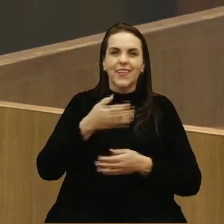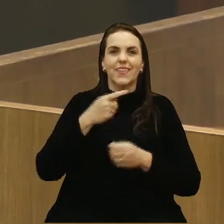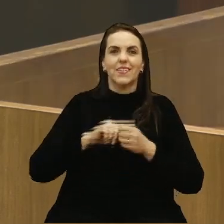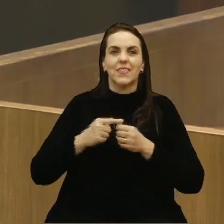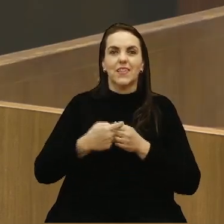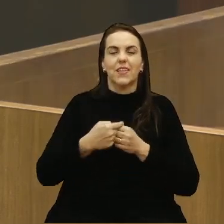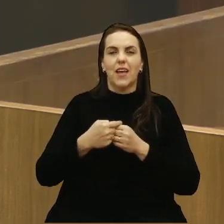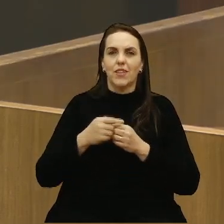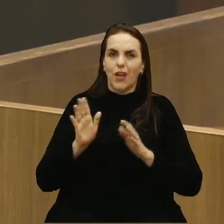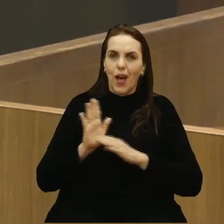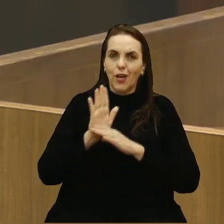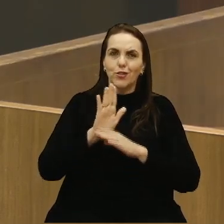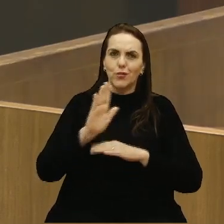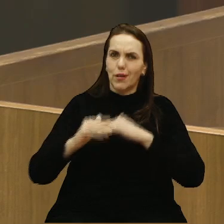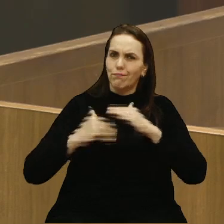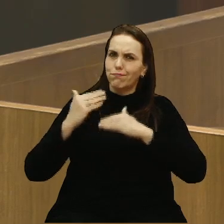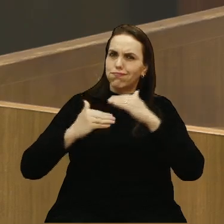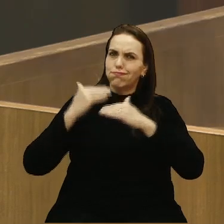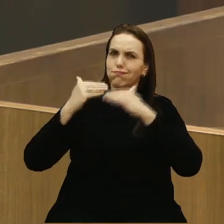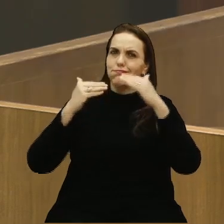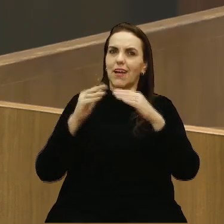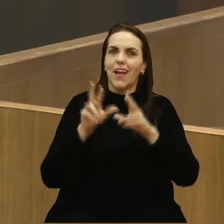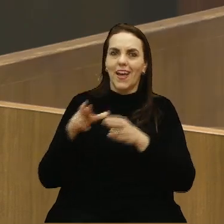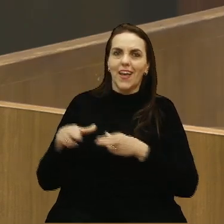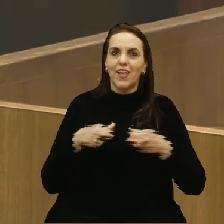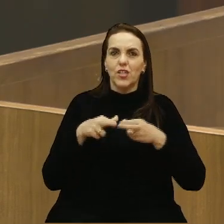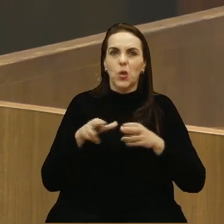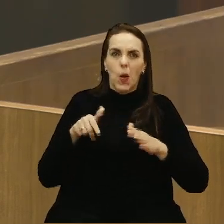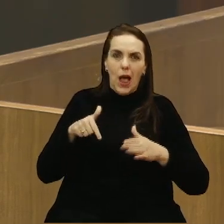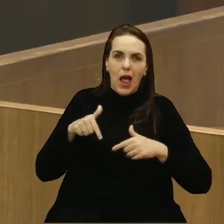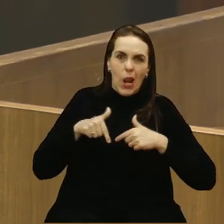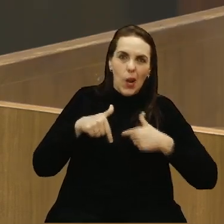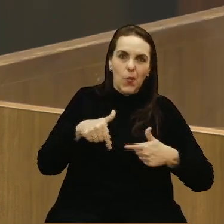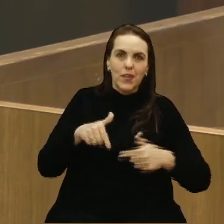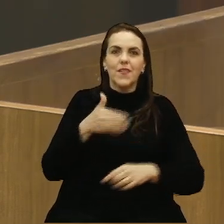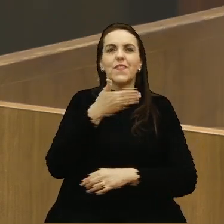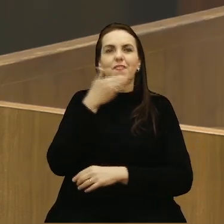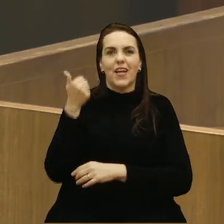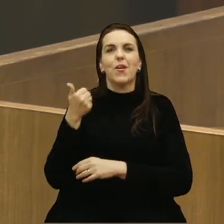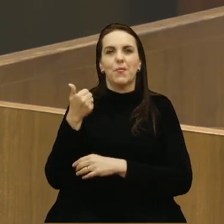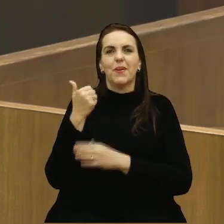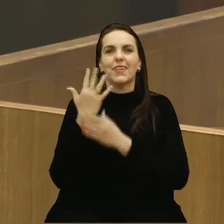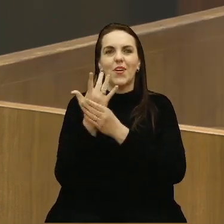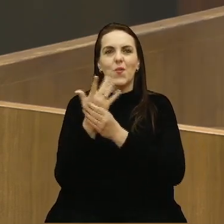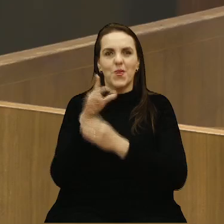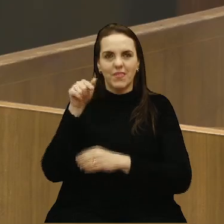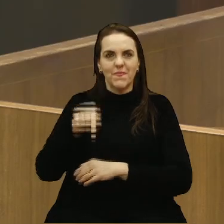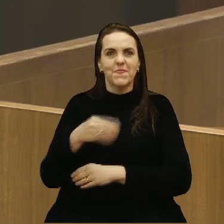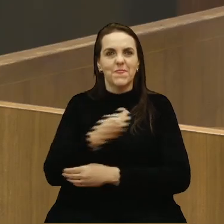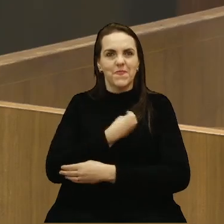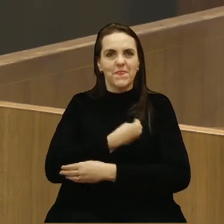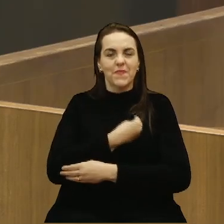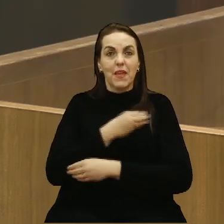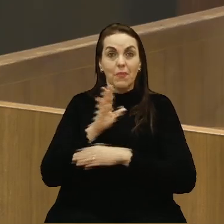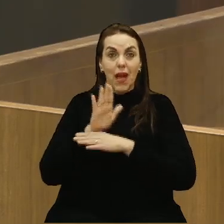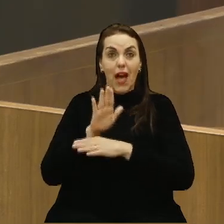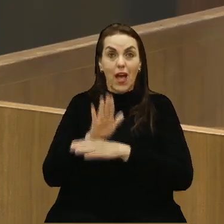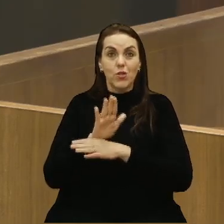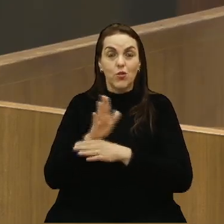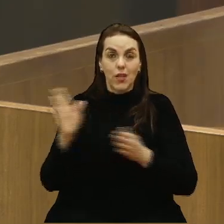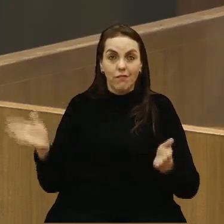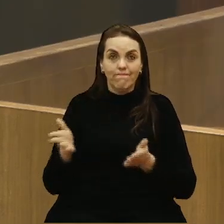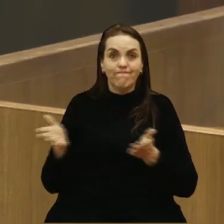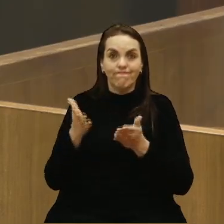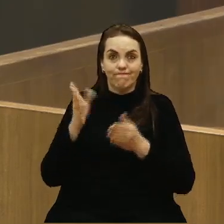gigantemente com o desenvolvimento da nossa região. Portanto, a nossa luta valeu a pena. Nós teremos a URGS aqui e agora a gente precisa ajudar para que ela seja implementada.